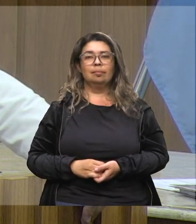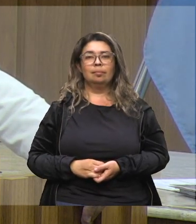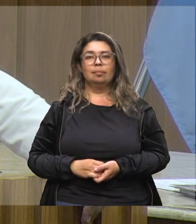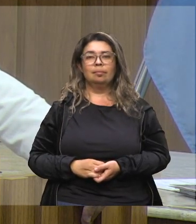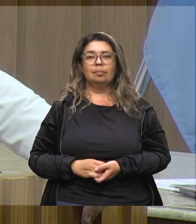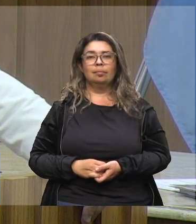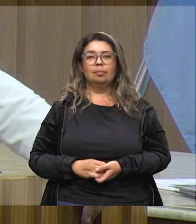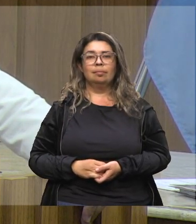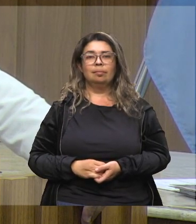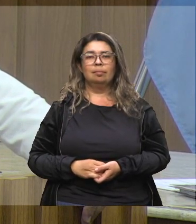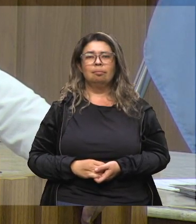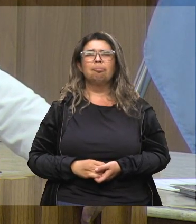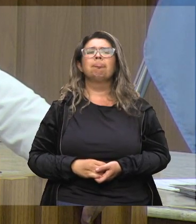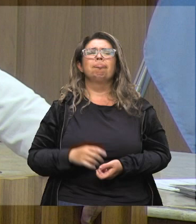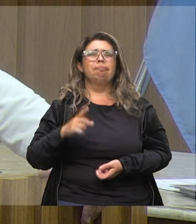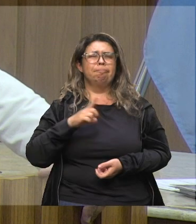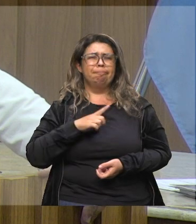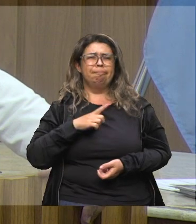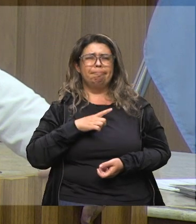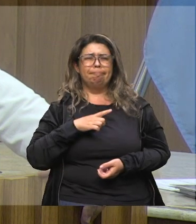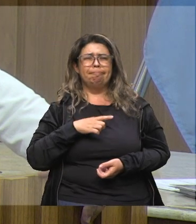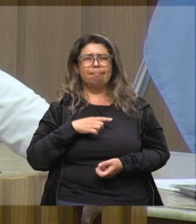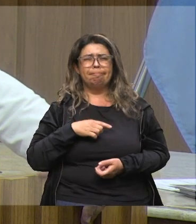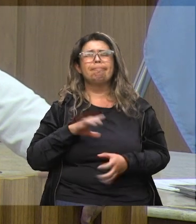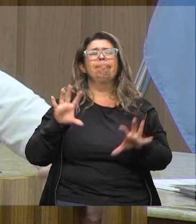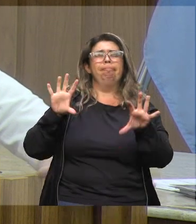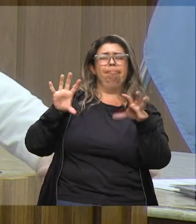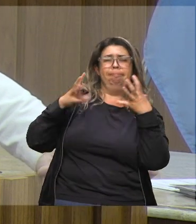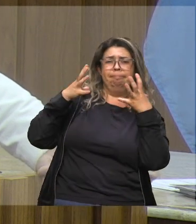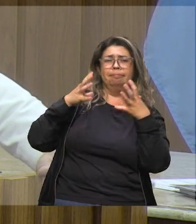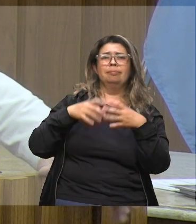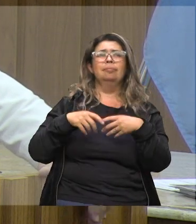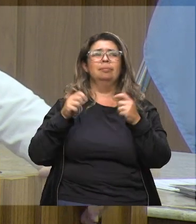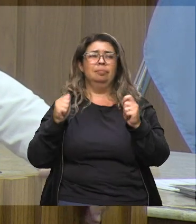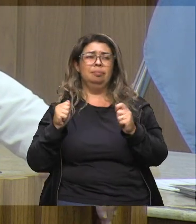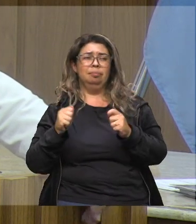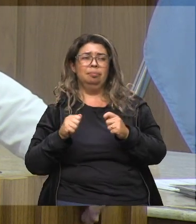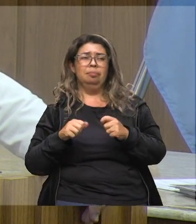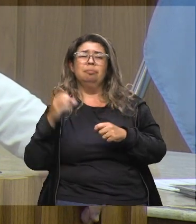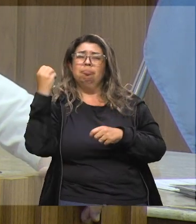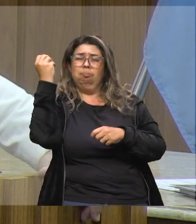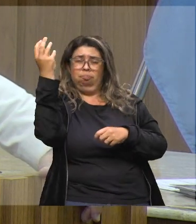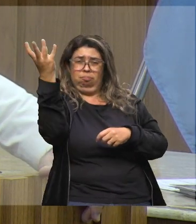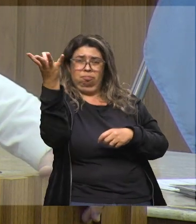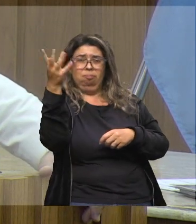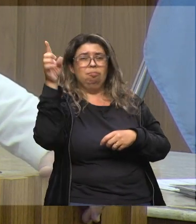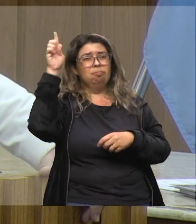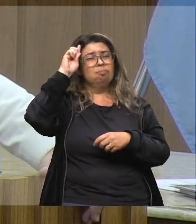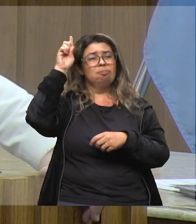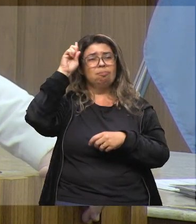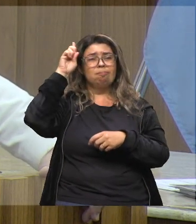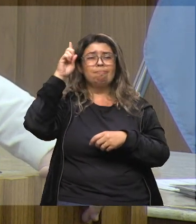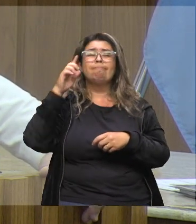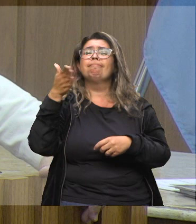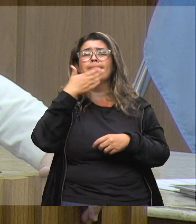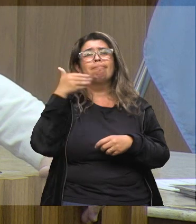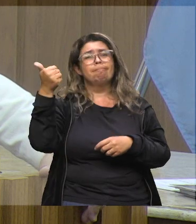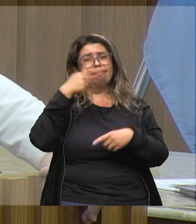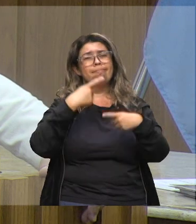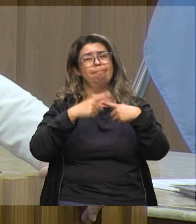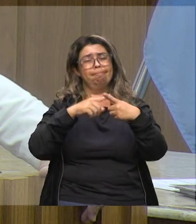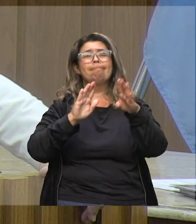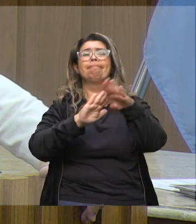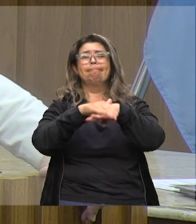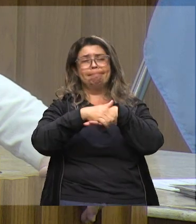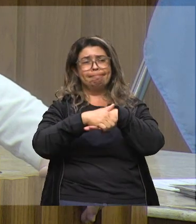e tem que ter muita atenção mesmo. E se puder viajar durante o dia, melhor, porque à noite, principalmente nessa época